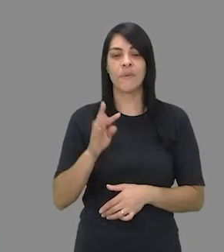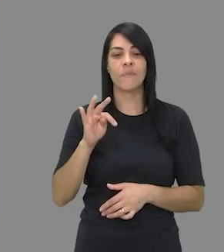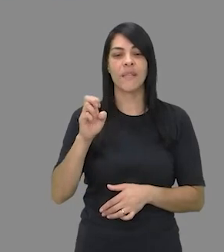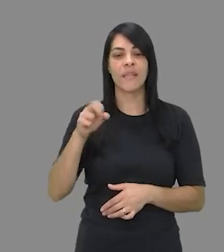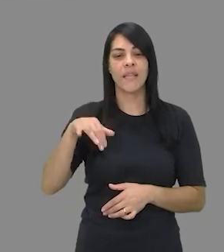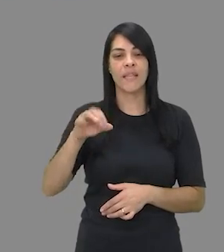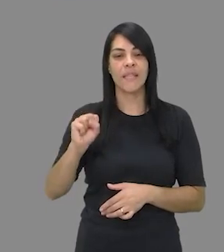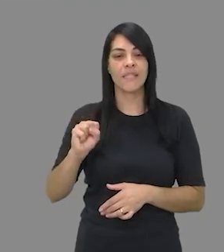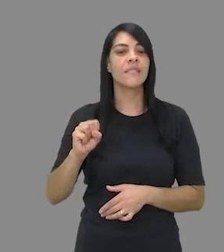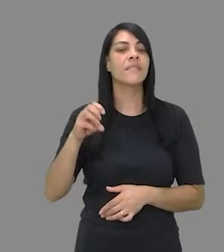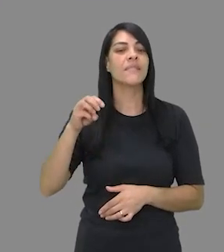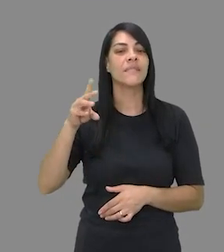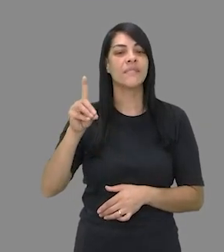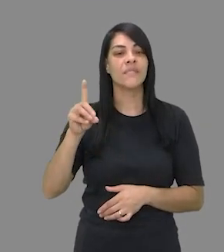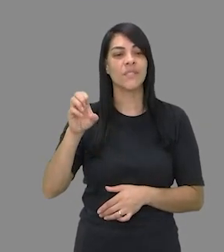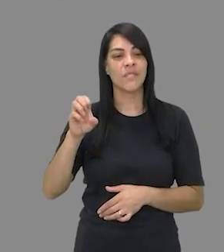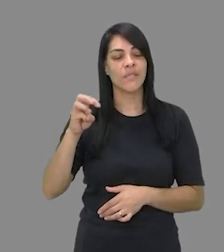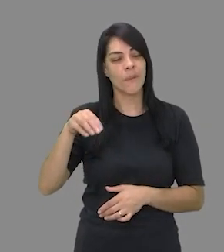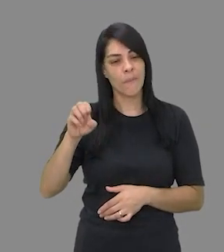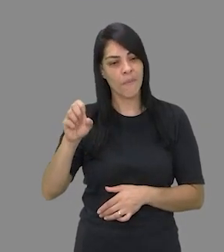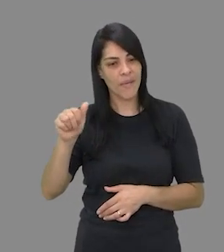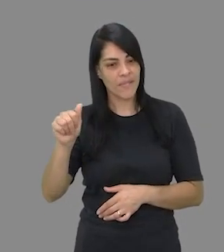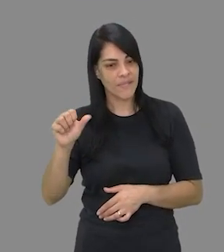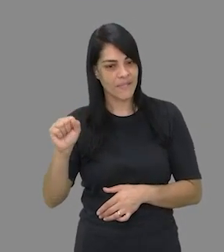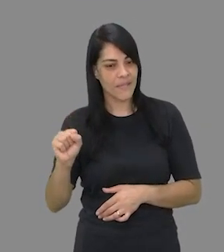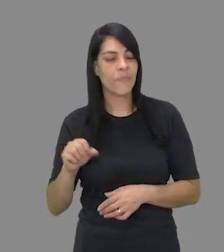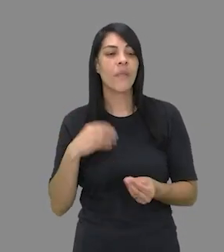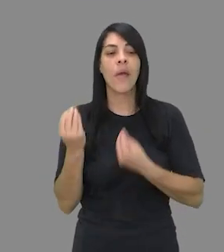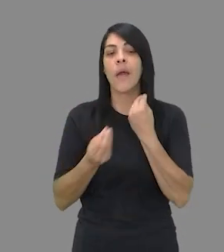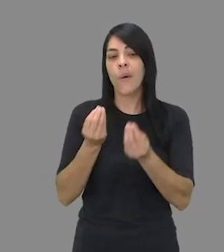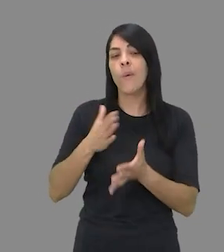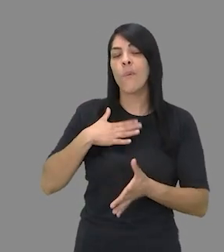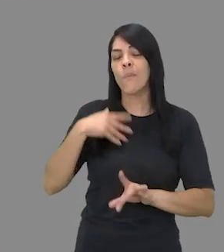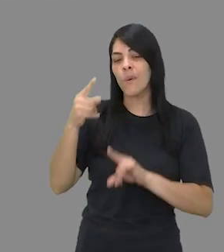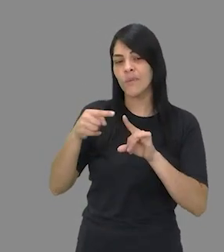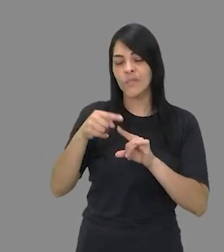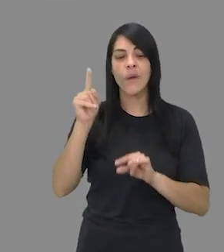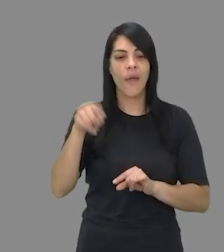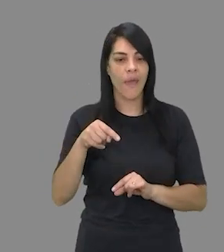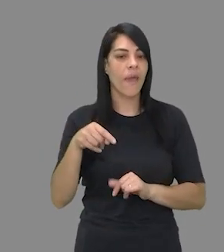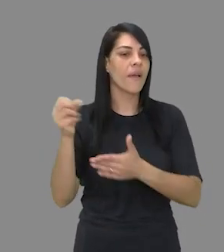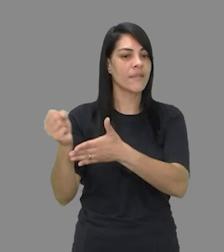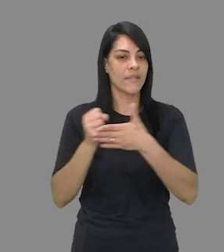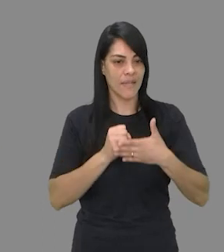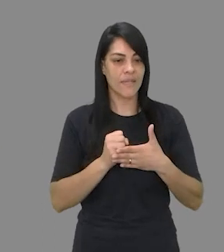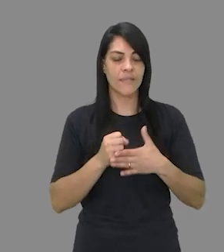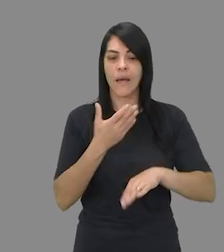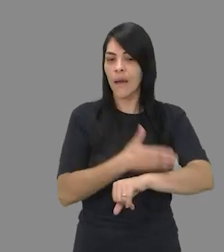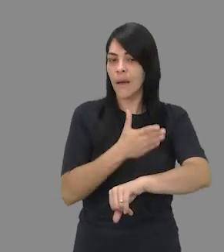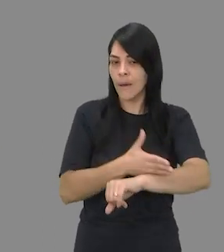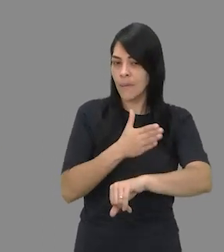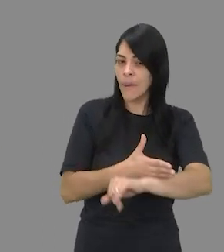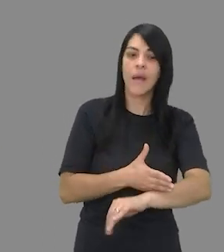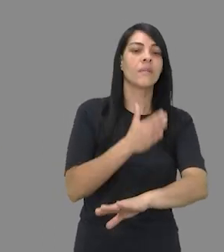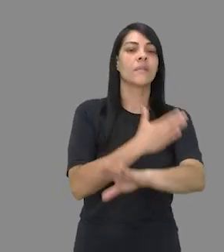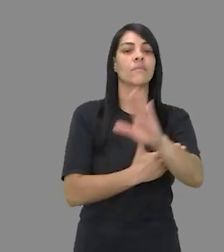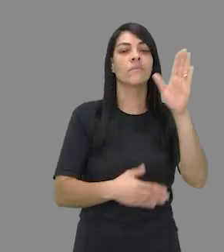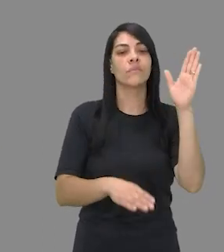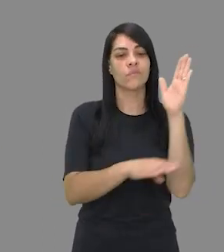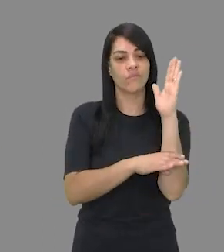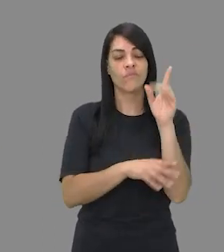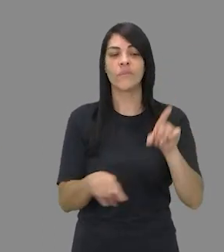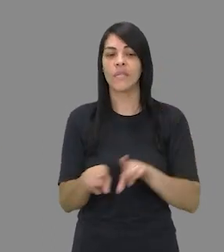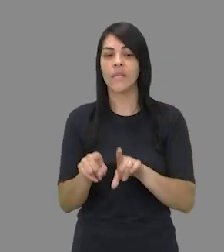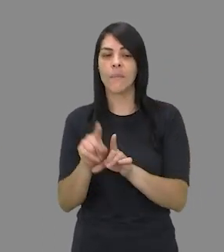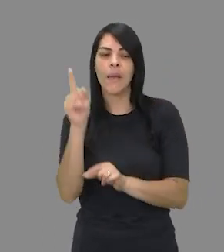vamos lá, olha só. E aí, como o meu objetivo é trazer a prática da modalidade convencional